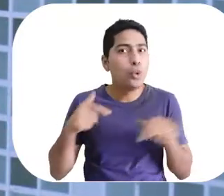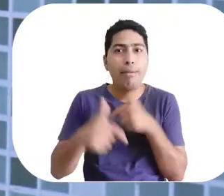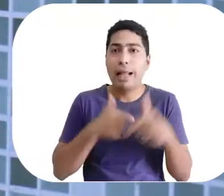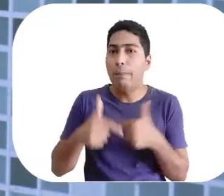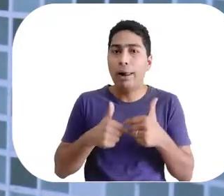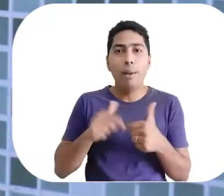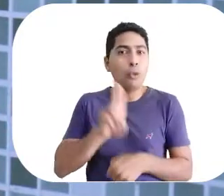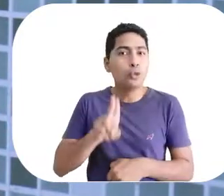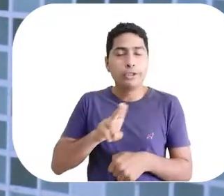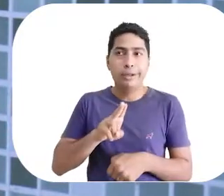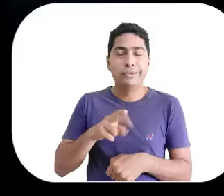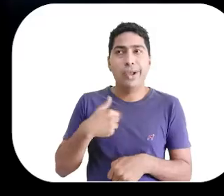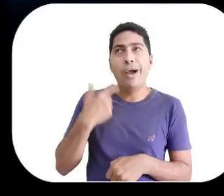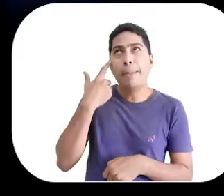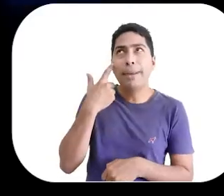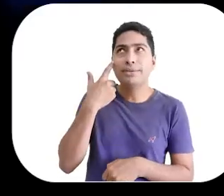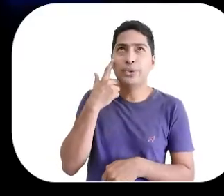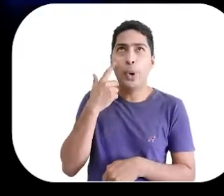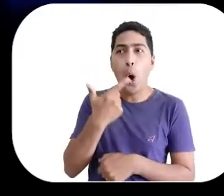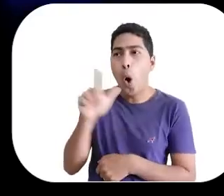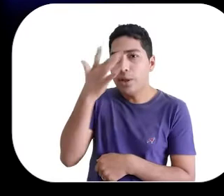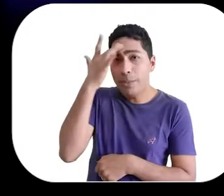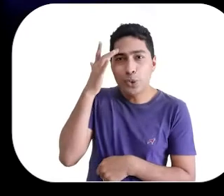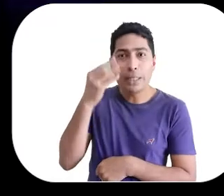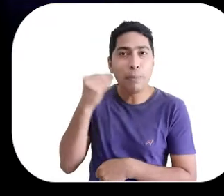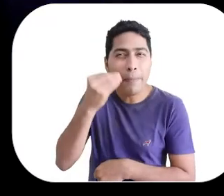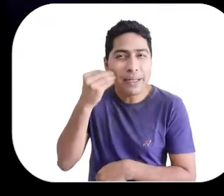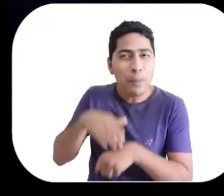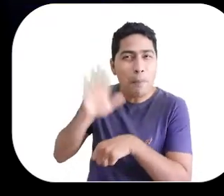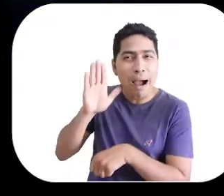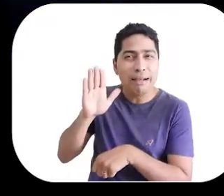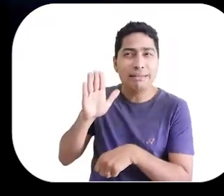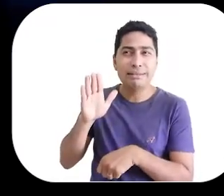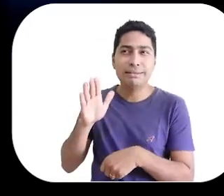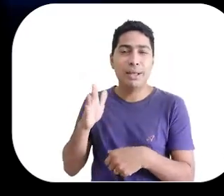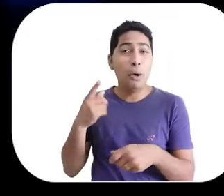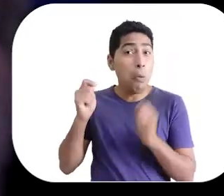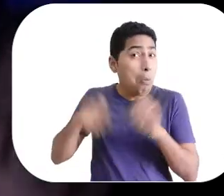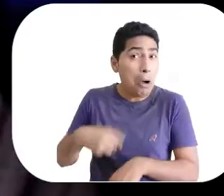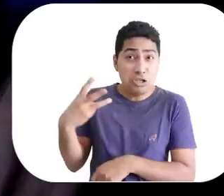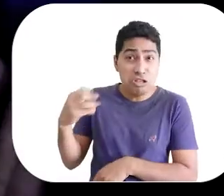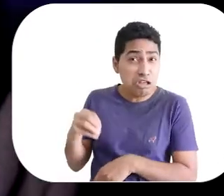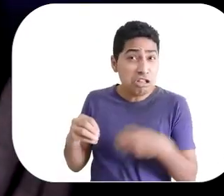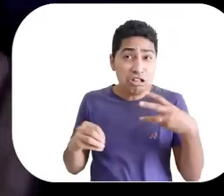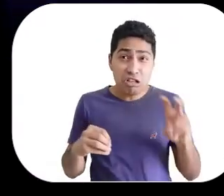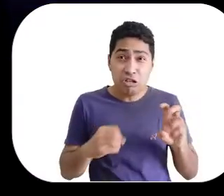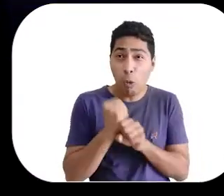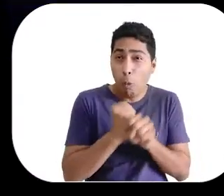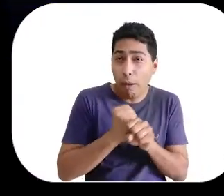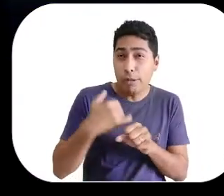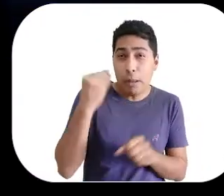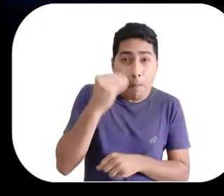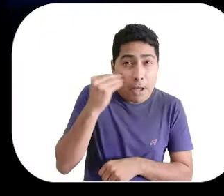até faço uma reflexão com pessoas mais experientes que nós, assim, do paralelo, no geral. Você pode ter 30, 35 anos de